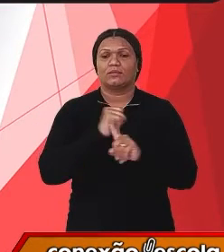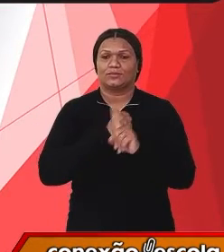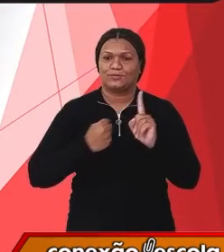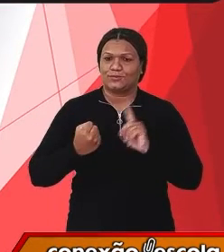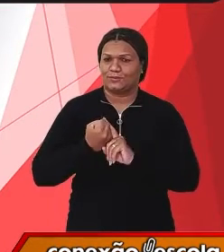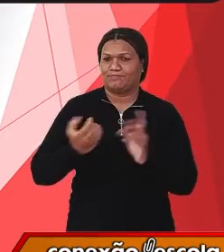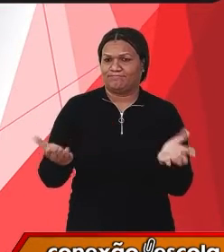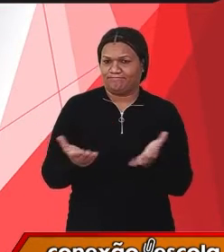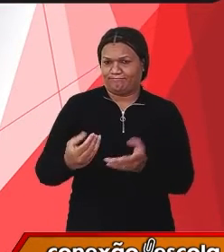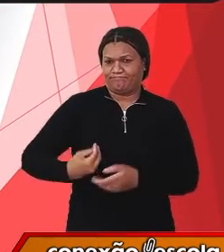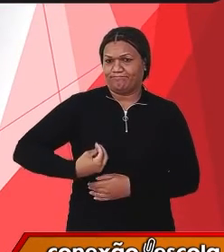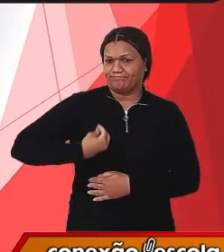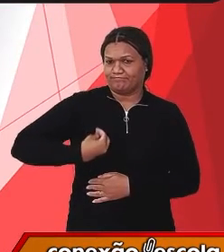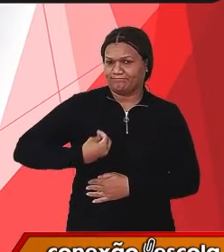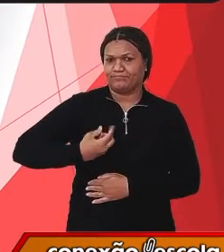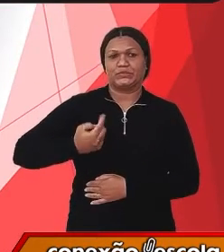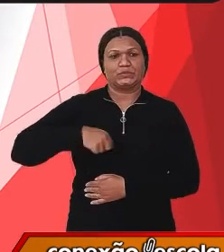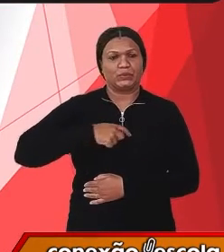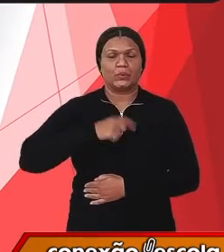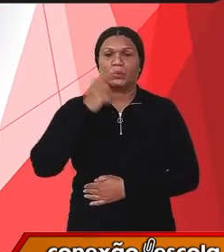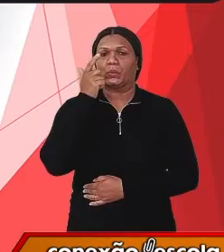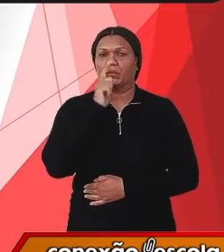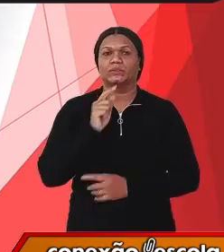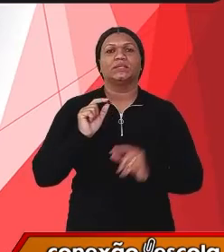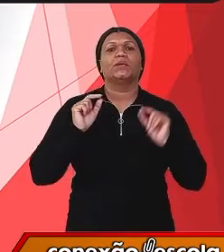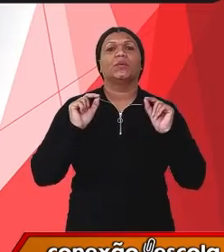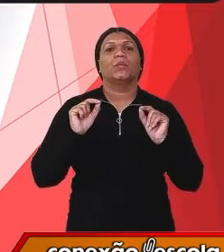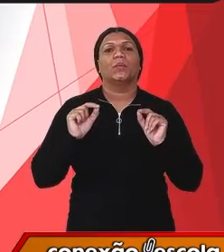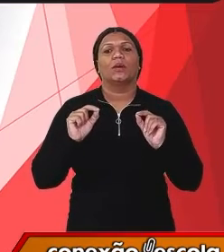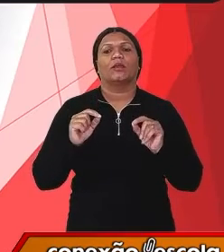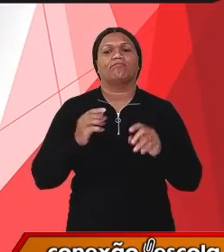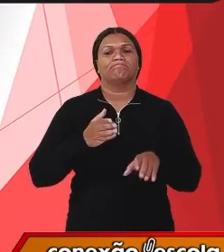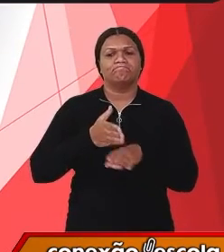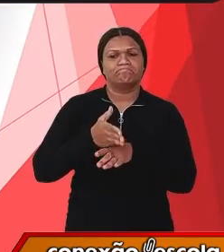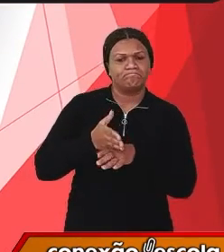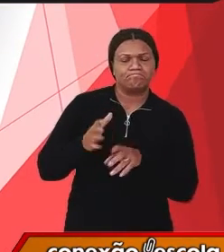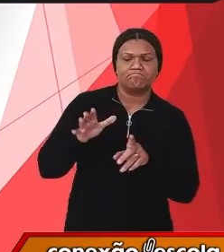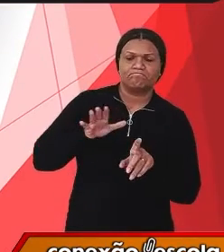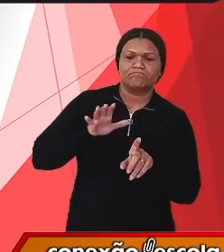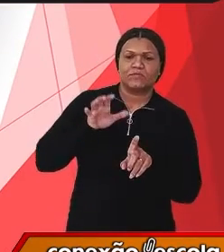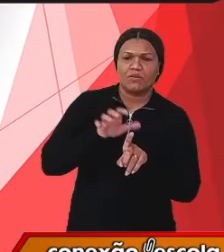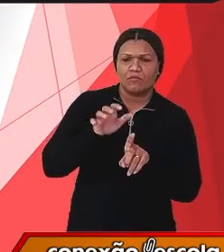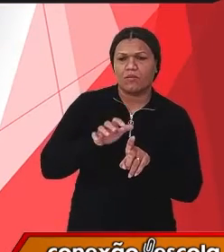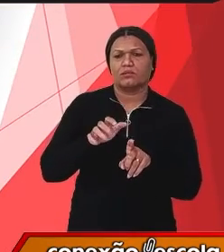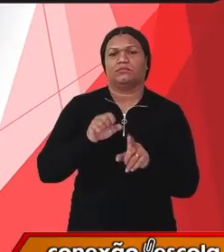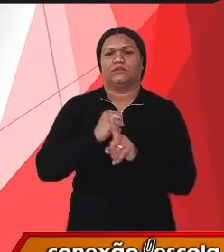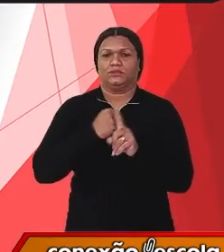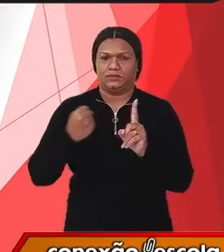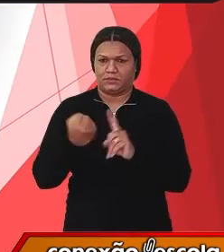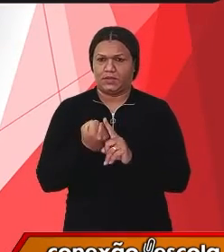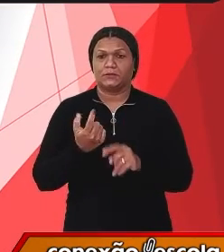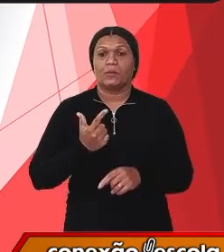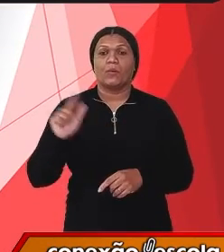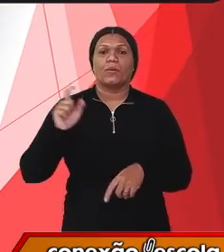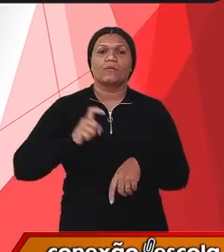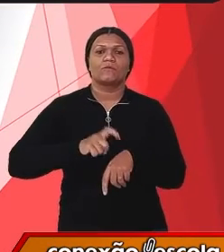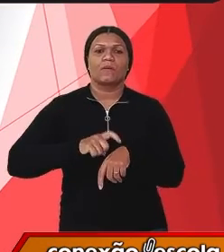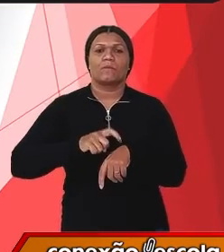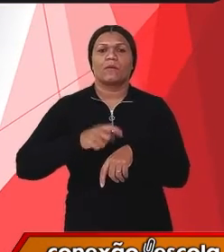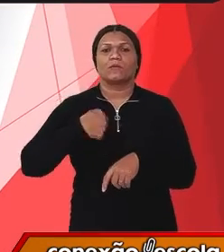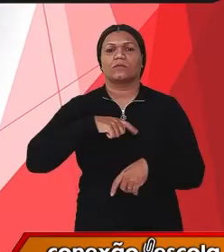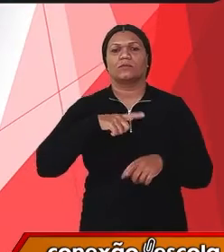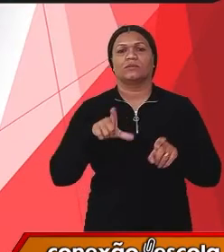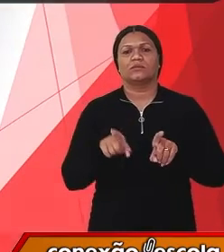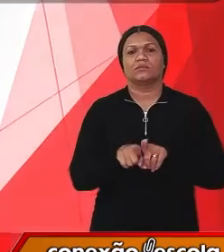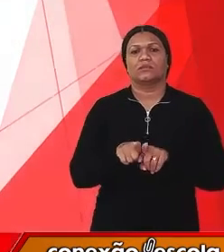no presente e nós consigamos então intervir nessa sociedade. Um outro momento nós temos